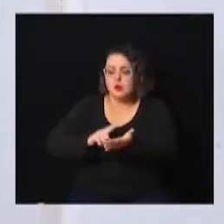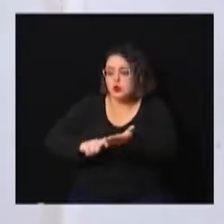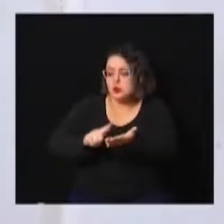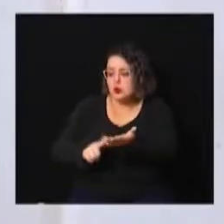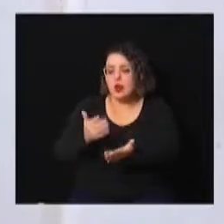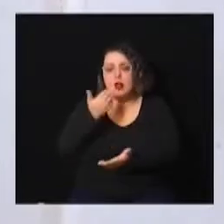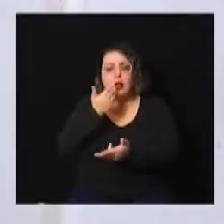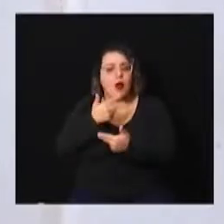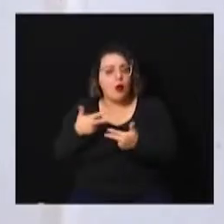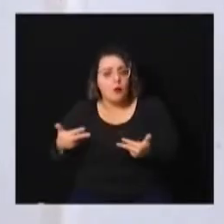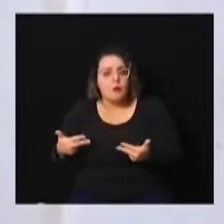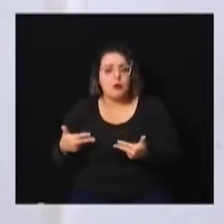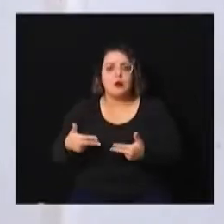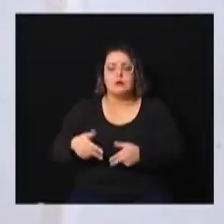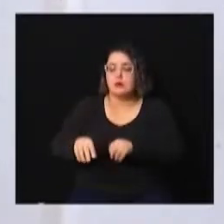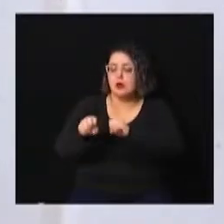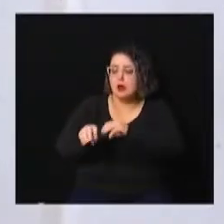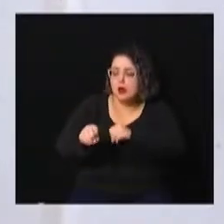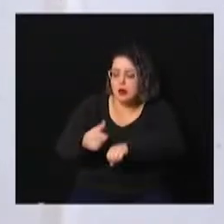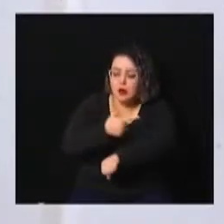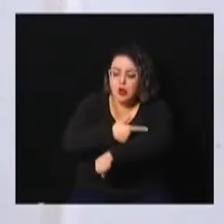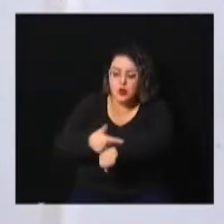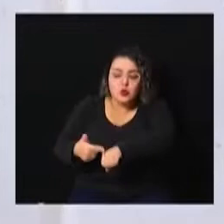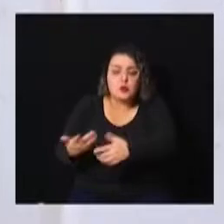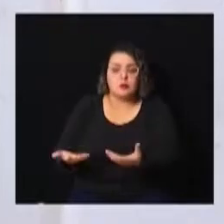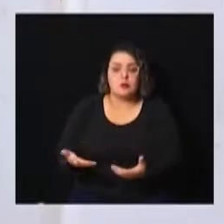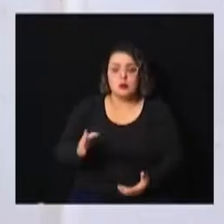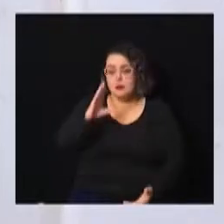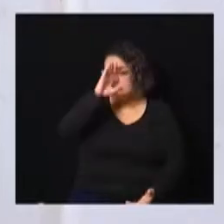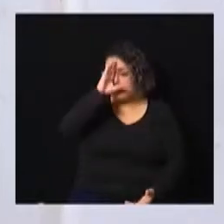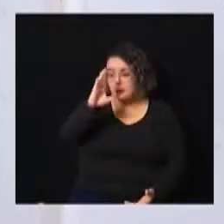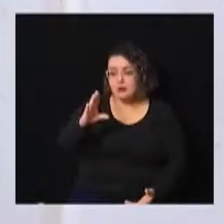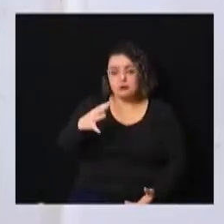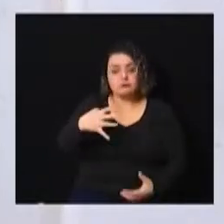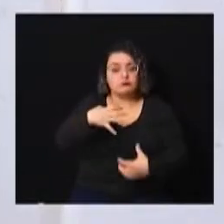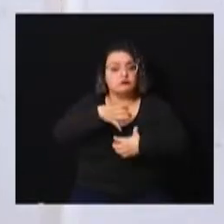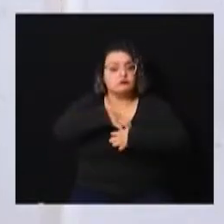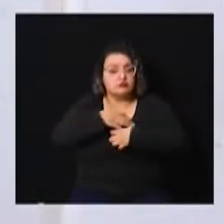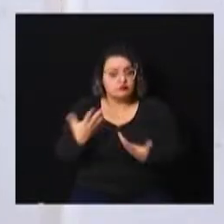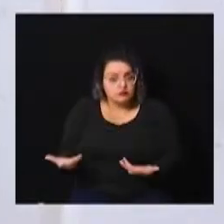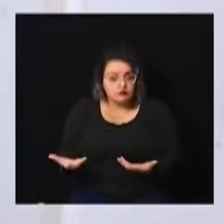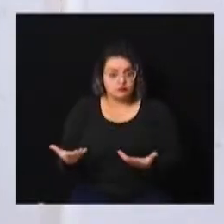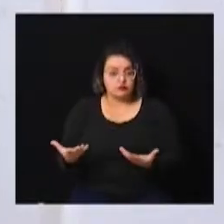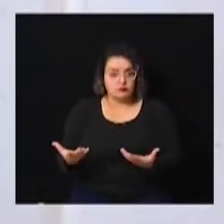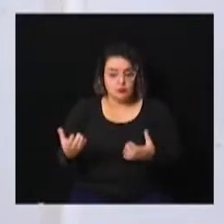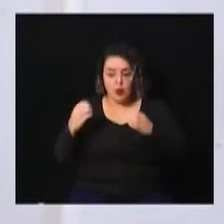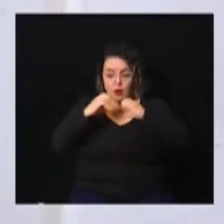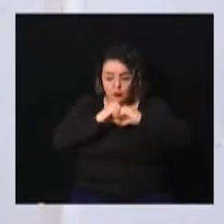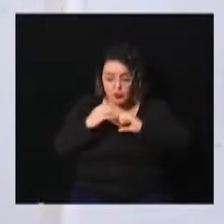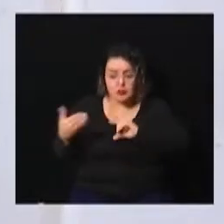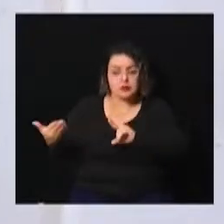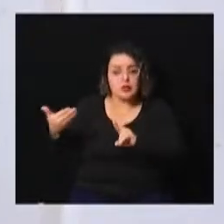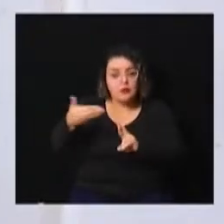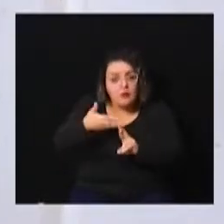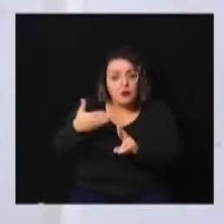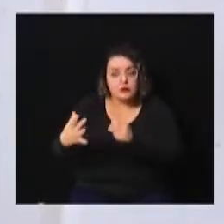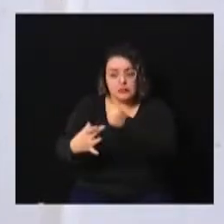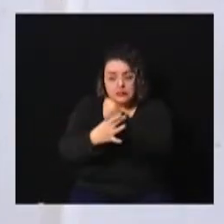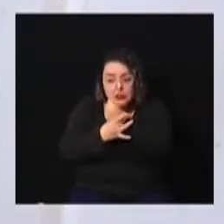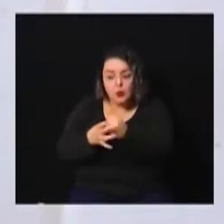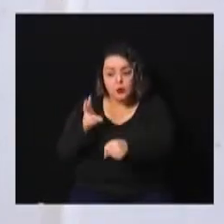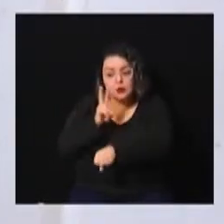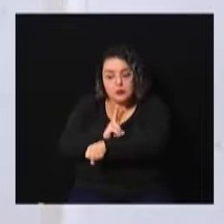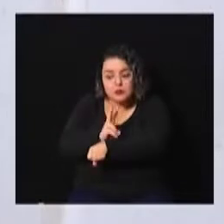da alimentação, das questões de educação, mas principalmente por ser a figura afetiva também daquela criança, por ser a referência de segurança,